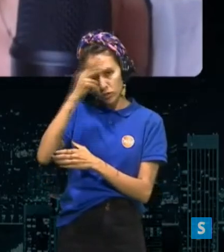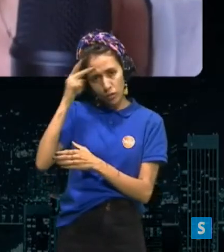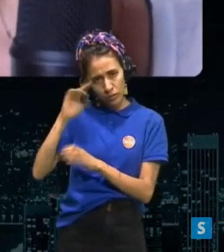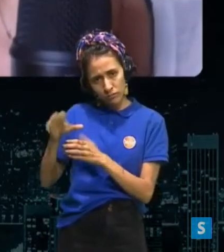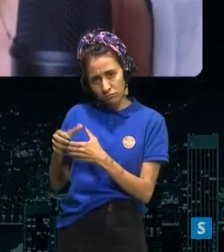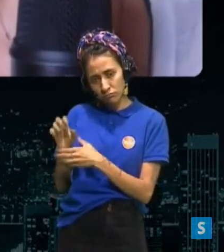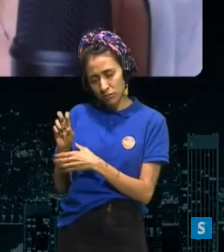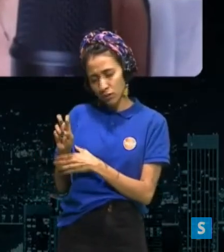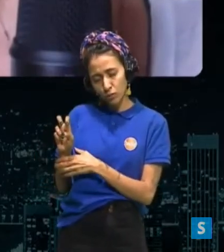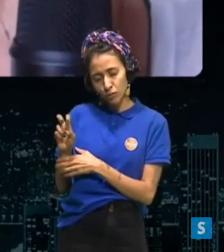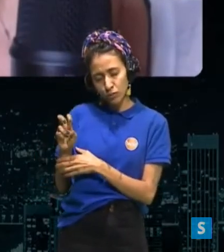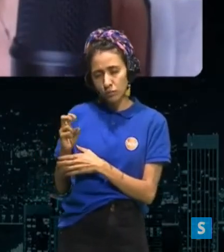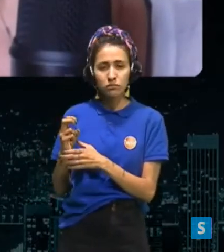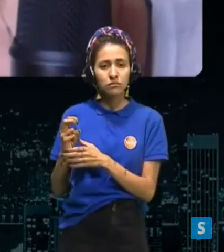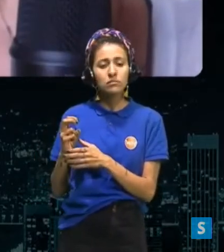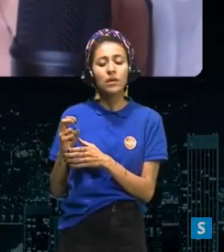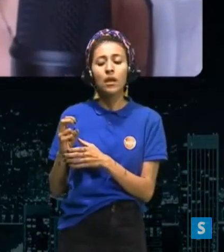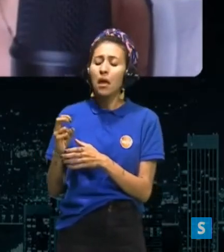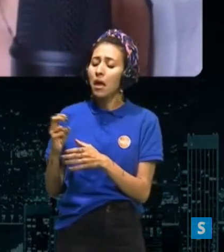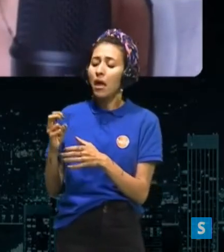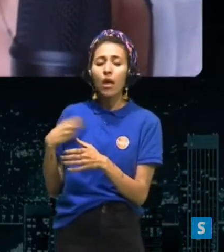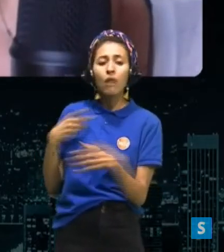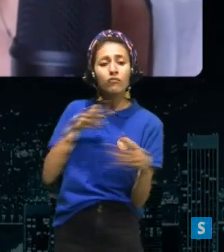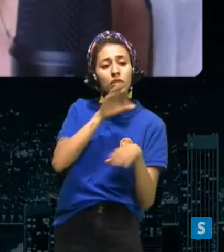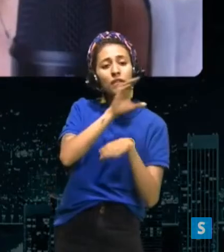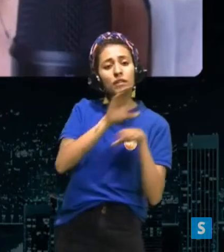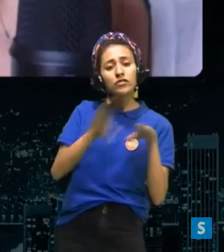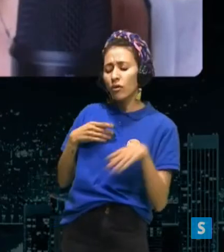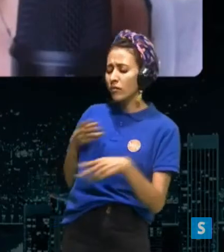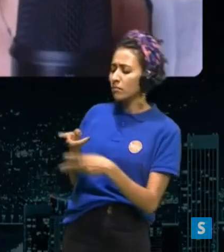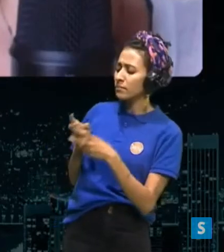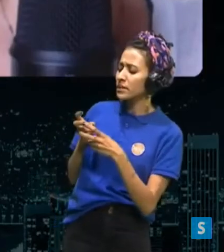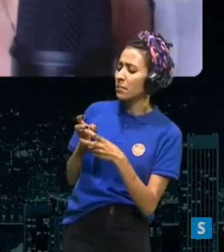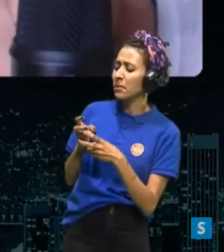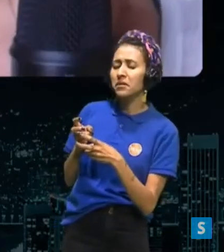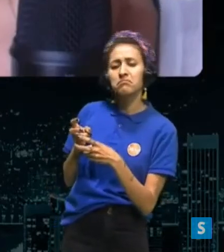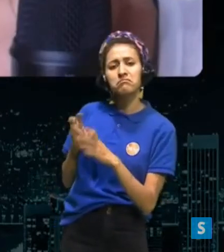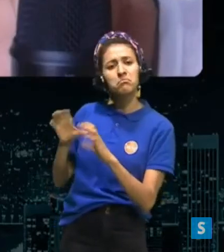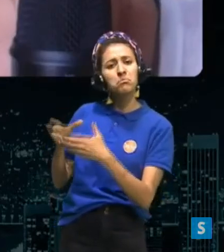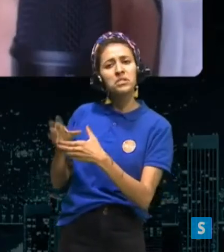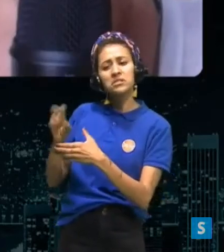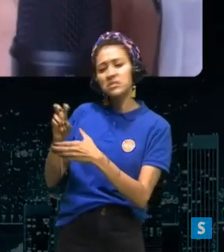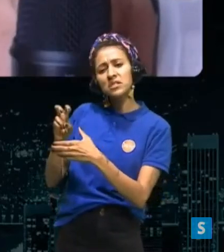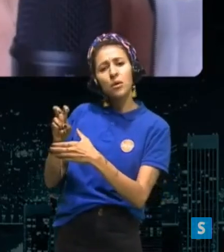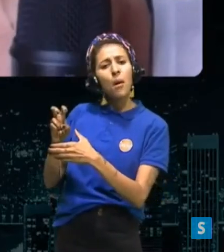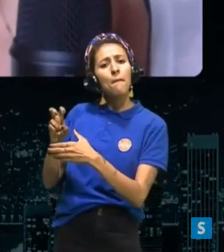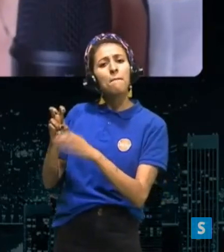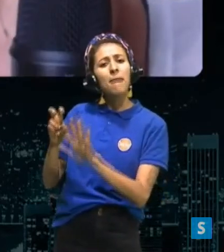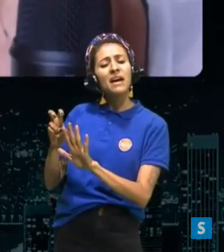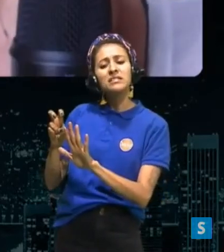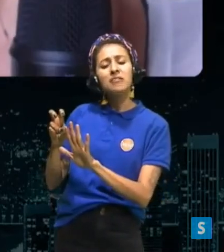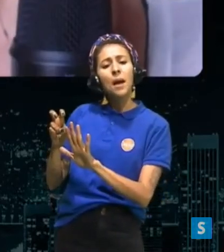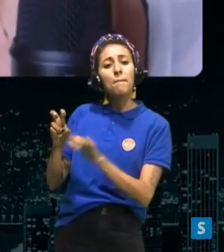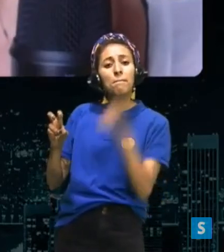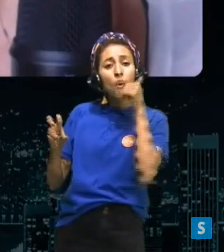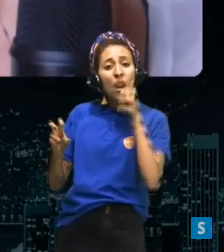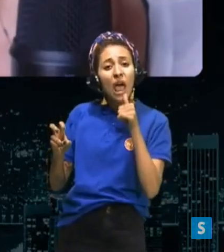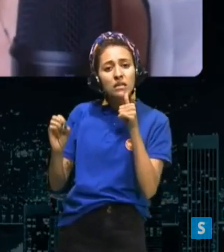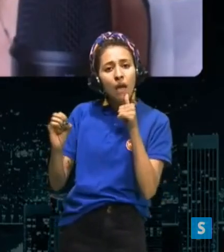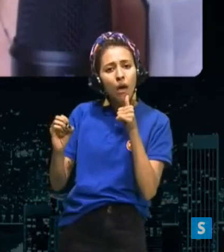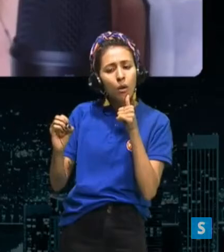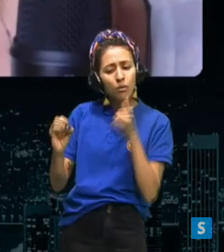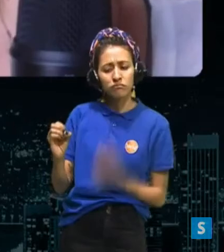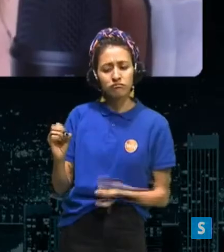a gente não quer se a pessoa você tem uma equipe de cinco que eles vão ter uma mulher é uma bandeira